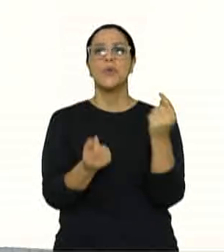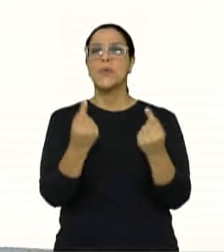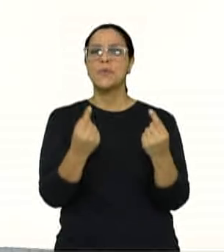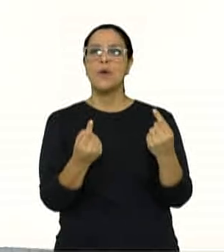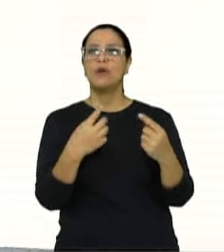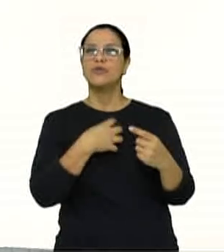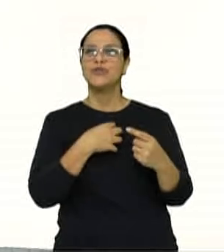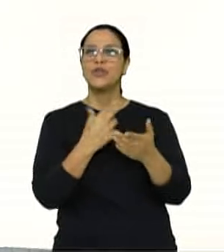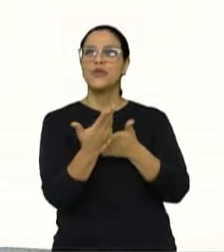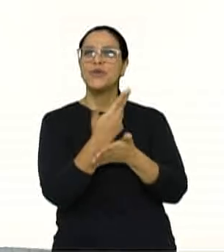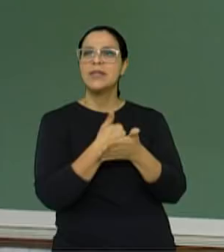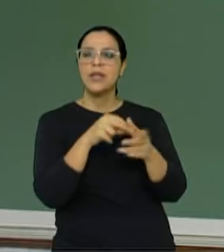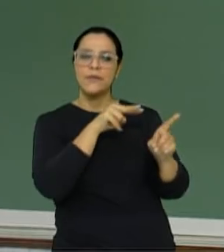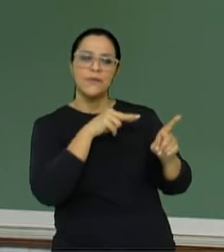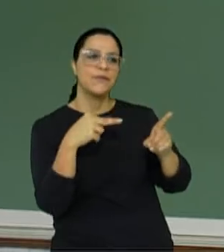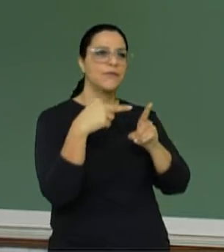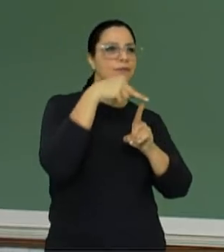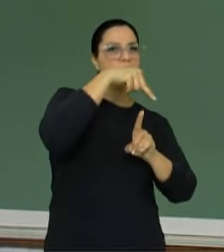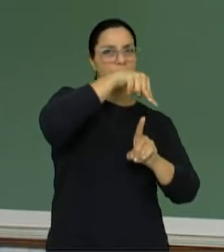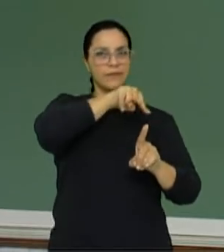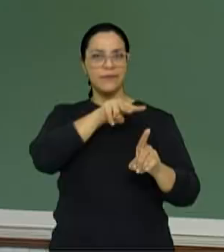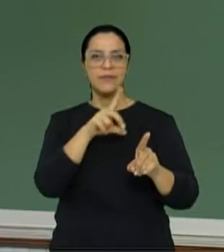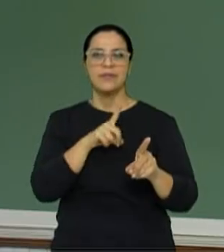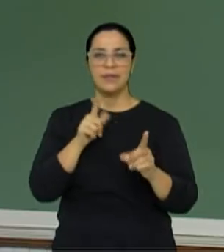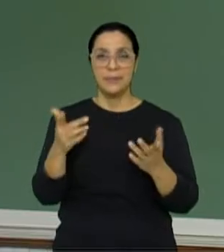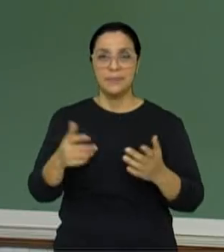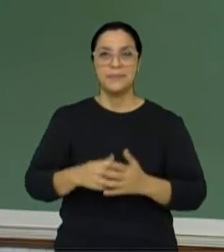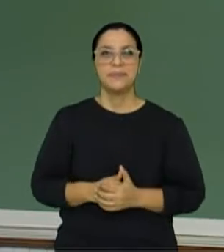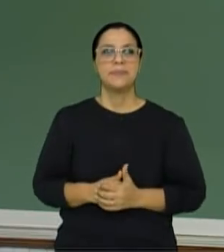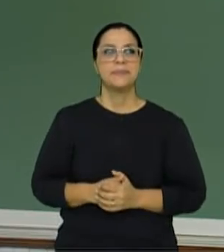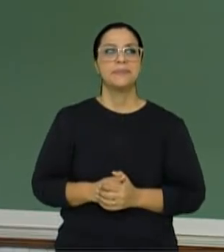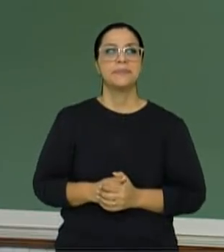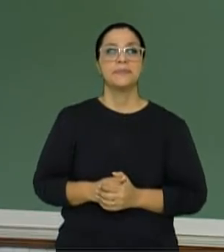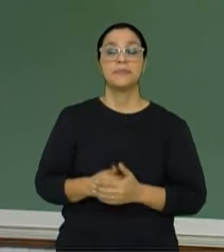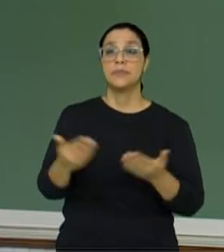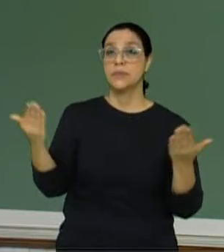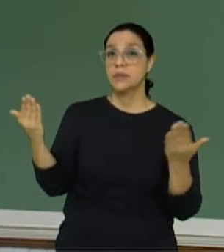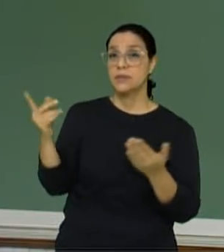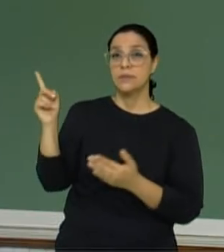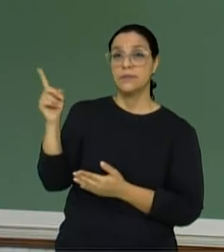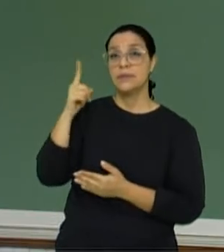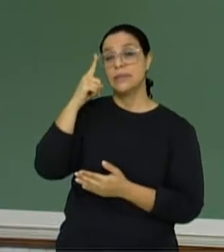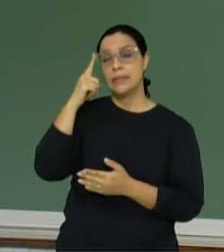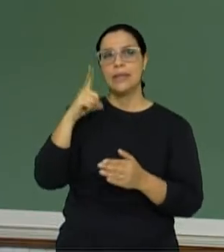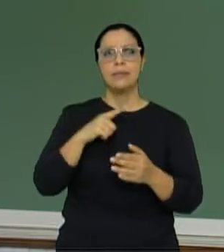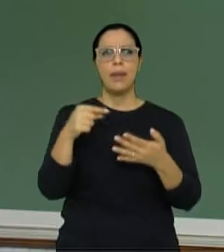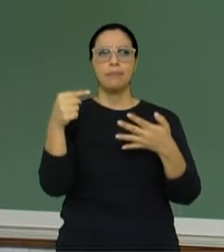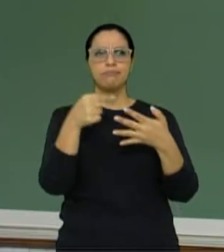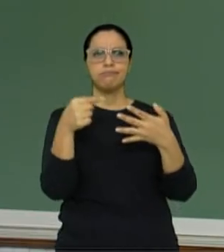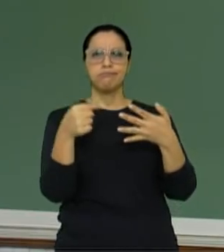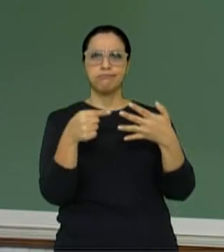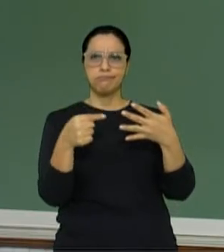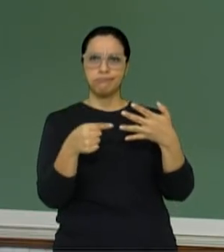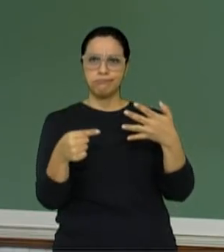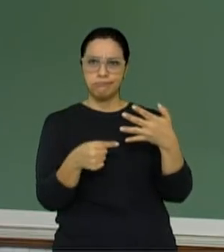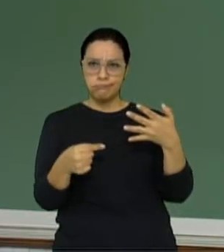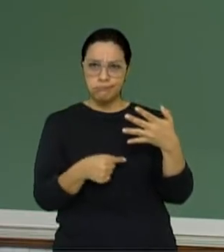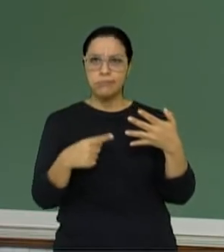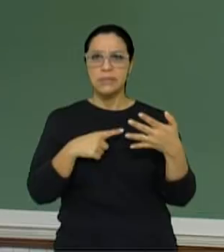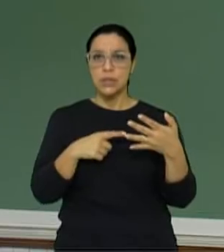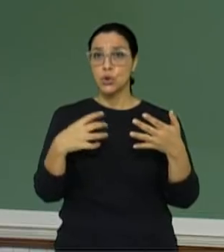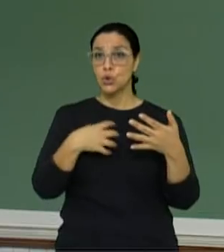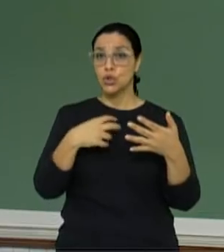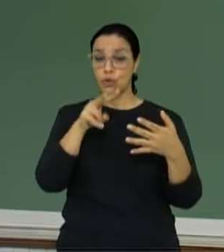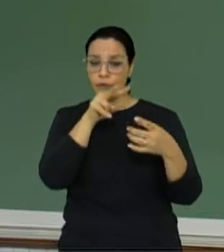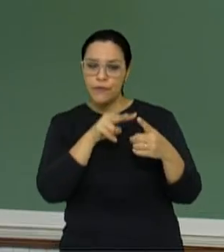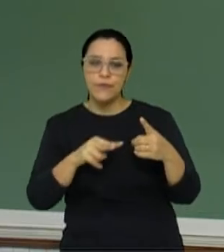o formato das vistas ortogonais, beleza? Aí então tem algumas vistas, As